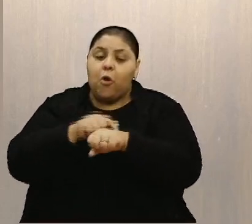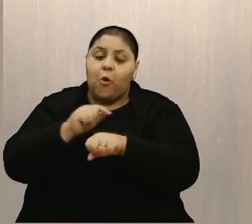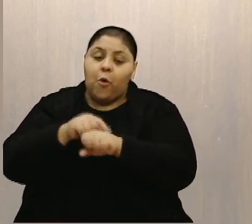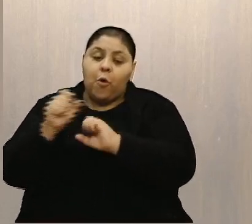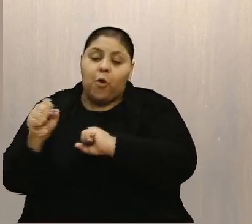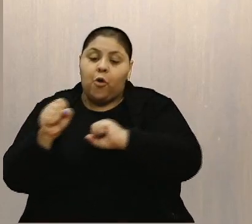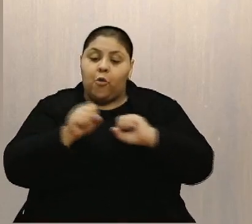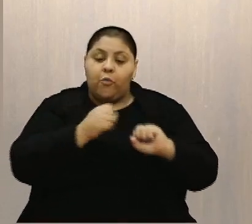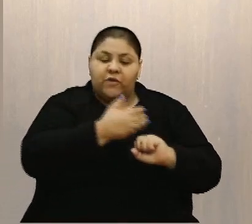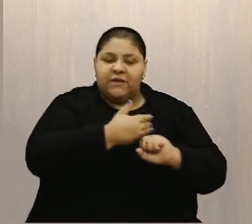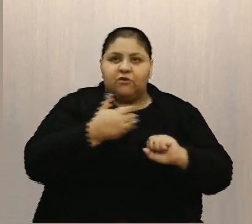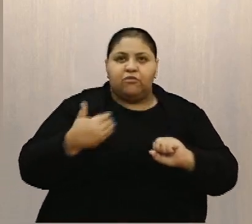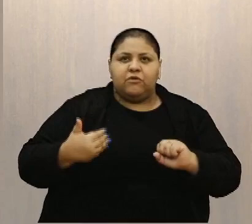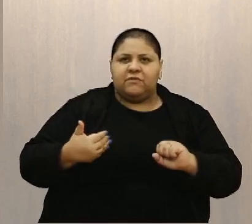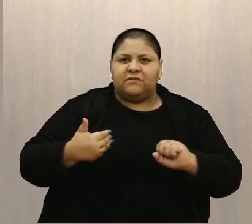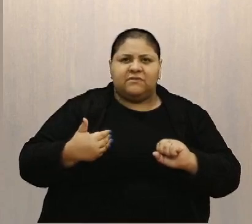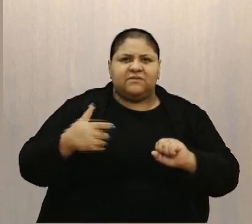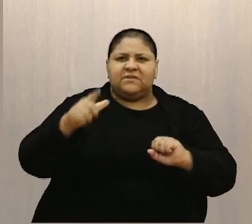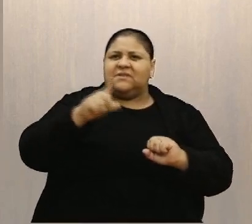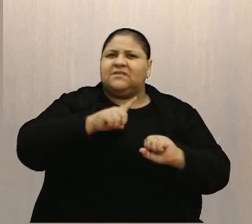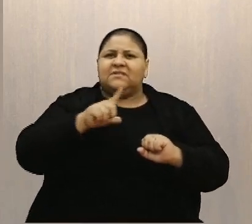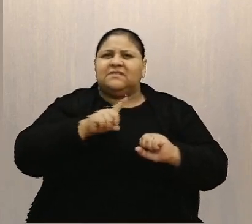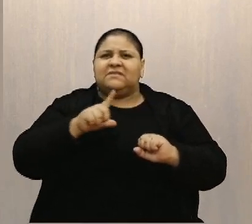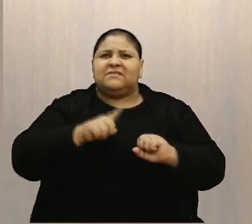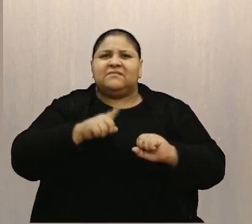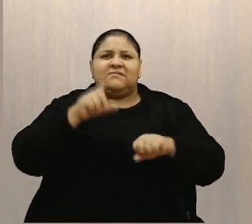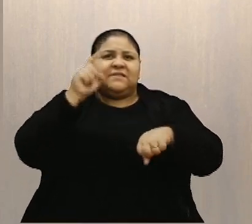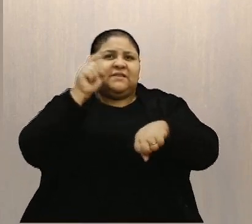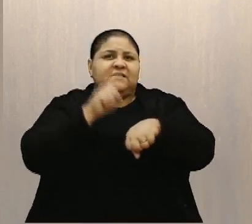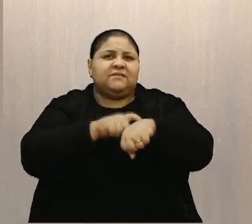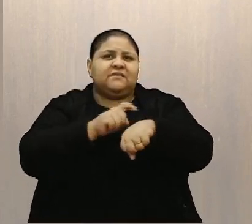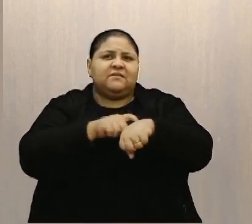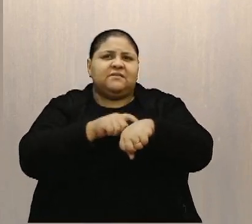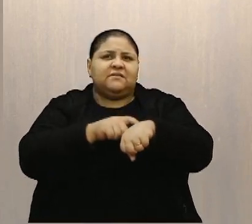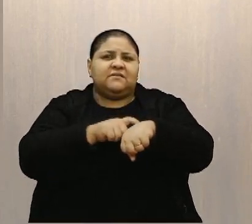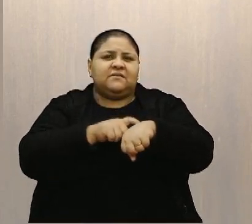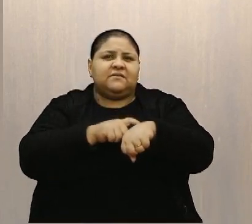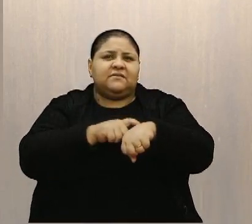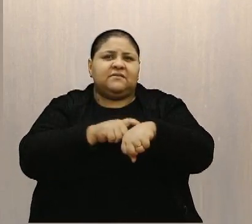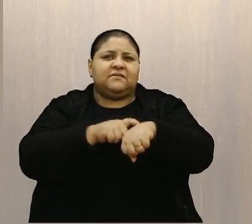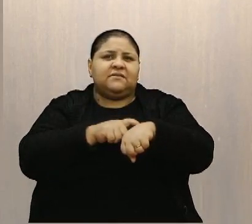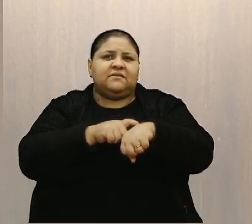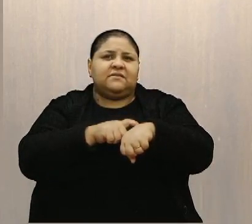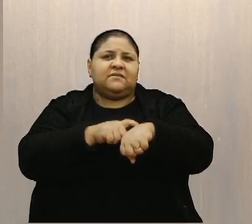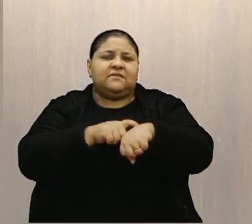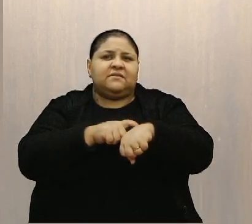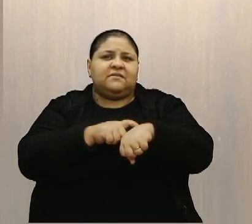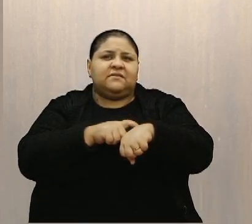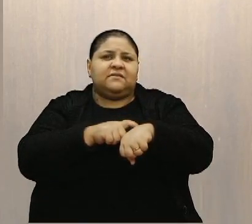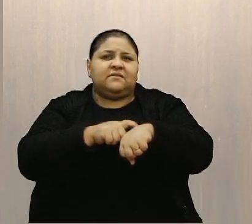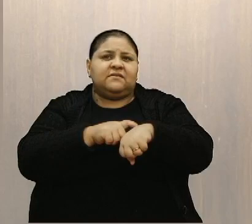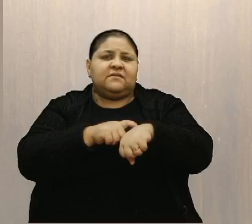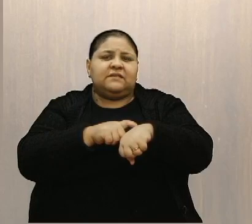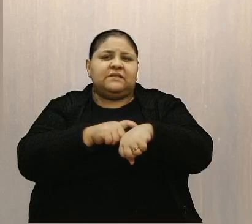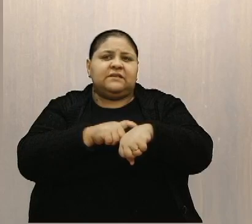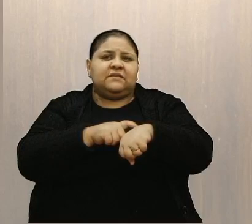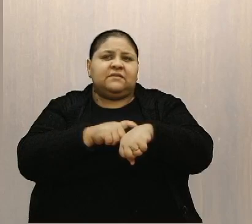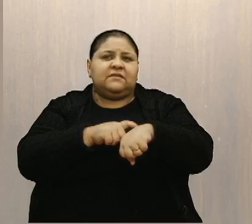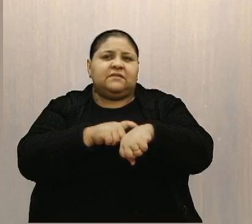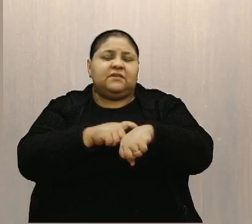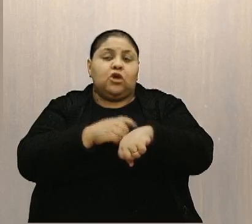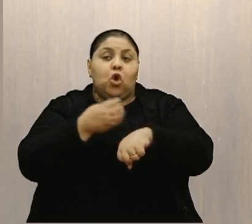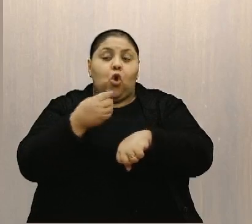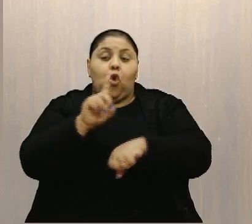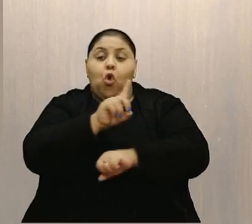poder público não tem tido tempo, tá bem difícil, né? Não tem tido tempo ou não